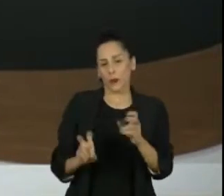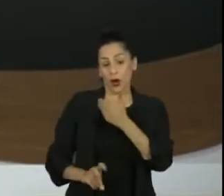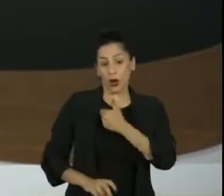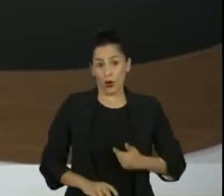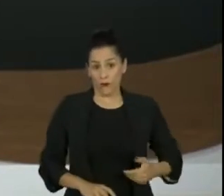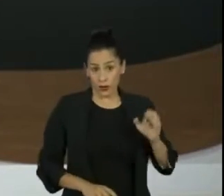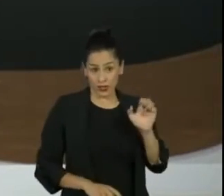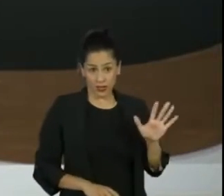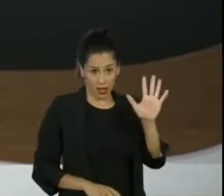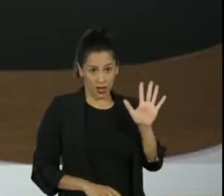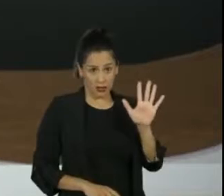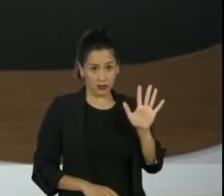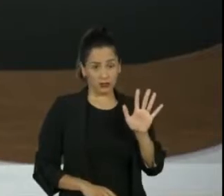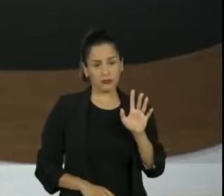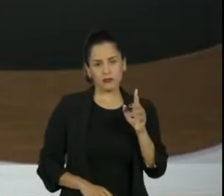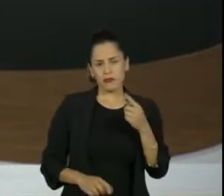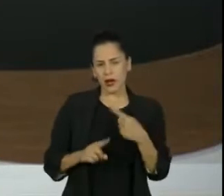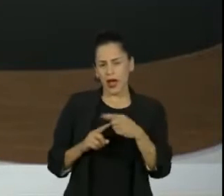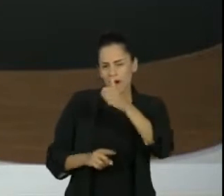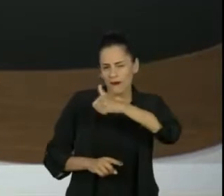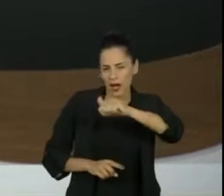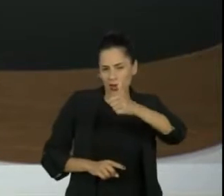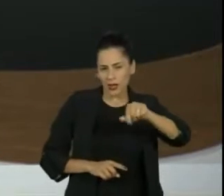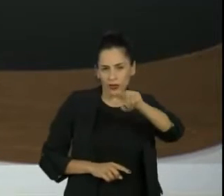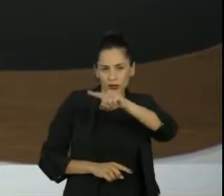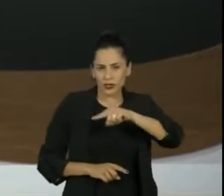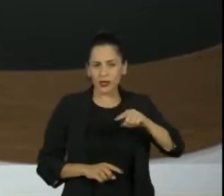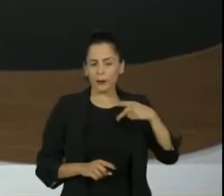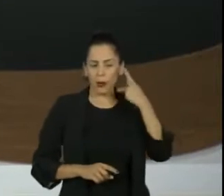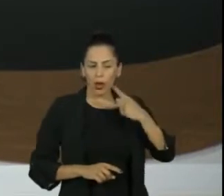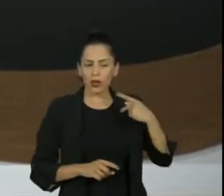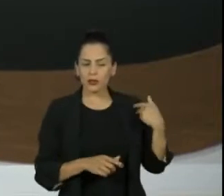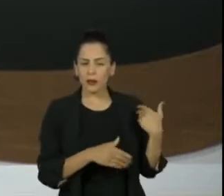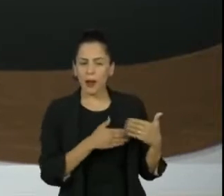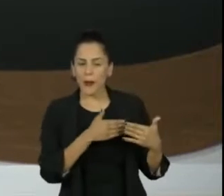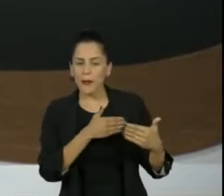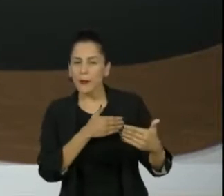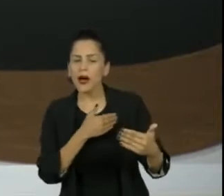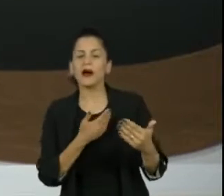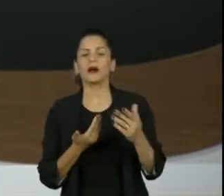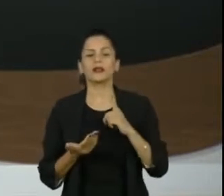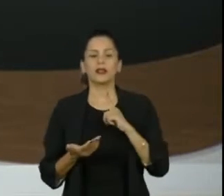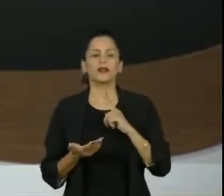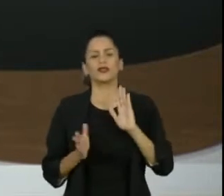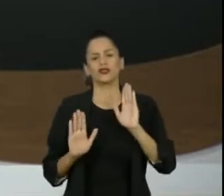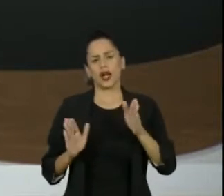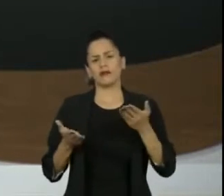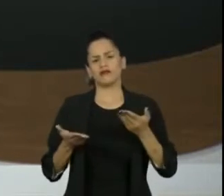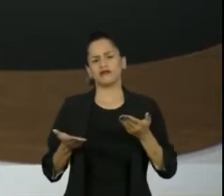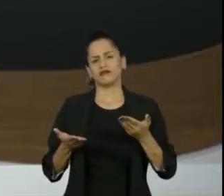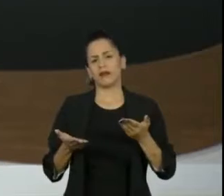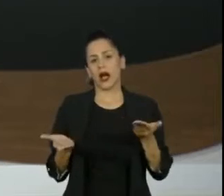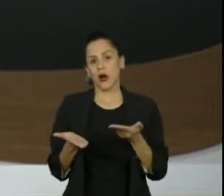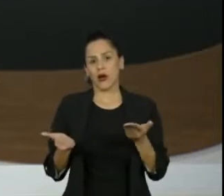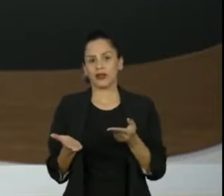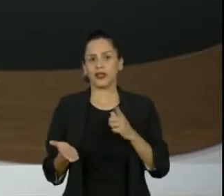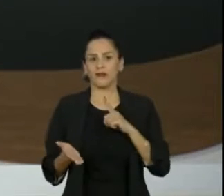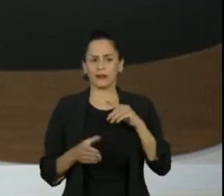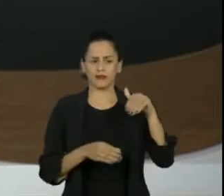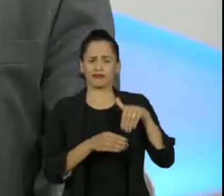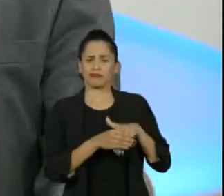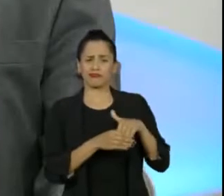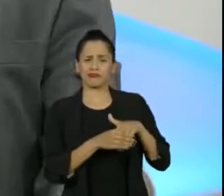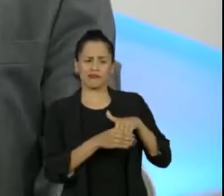a performance eleitoral, enquanto o senhor teve essa vida tranquila, o governador Romeu Zema ficou mais ou menos